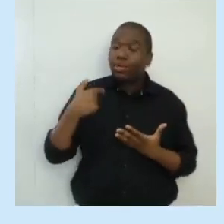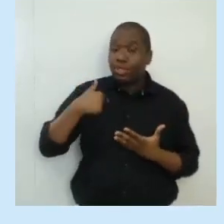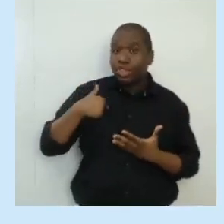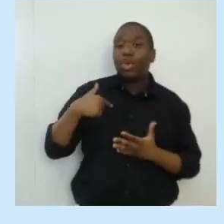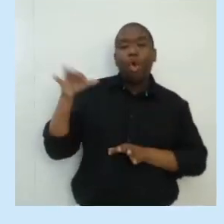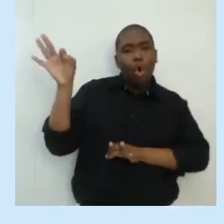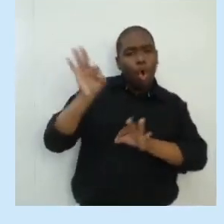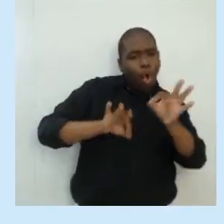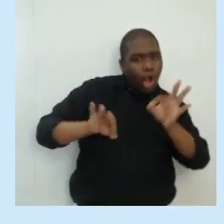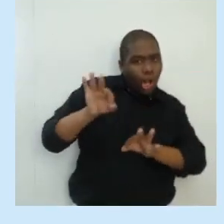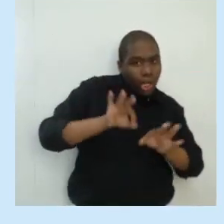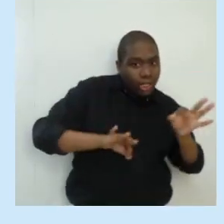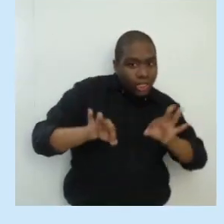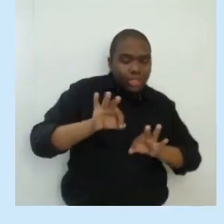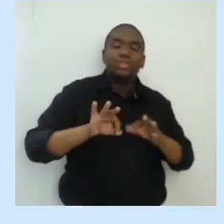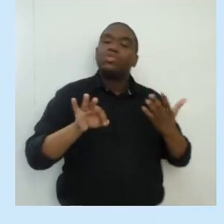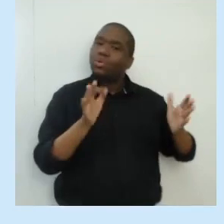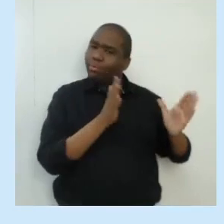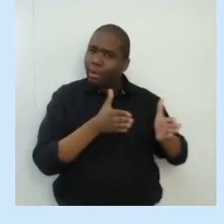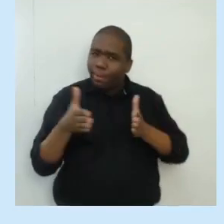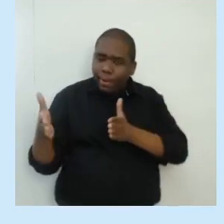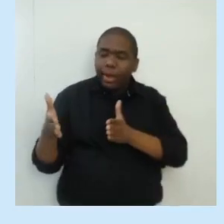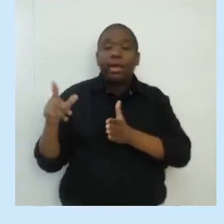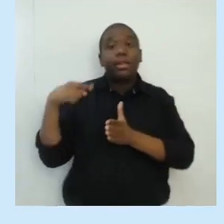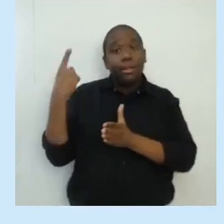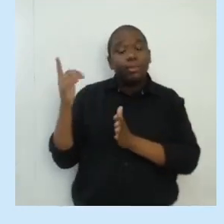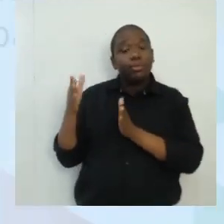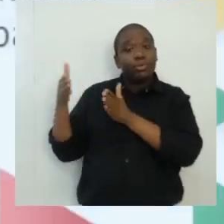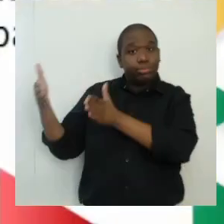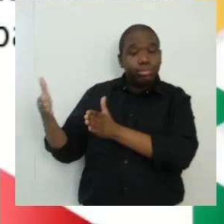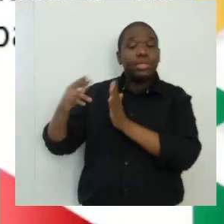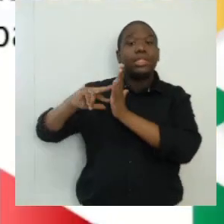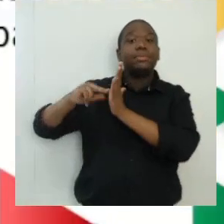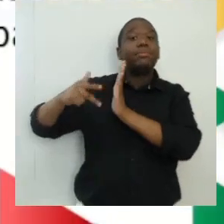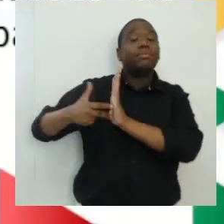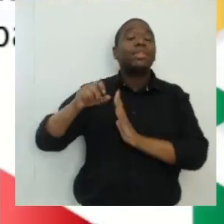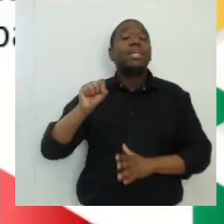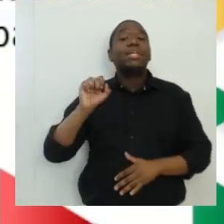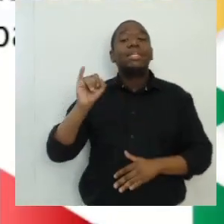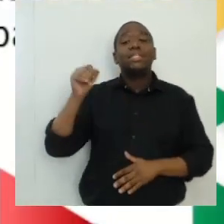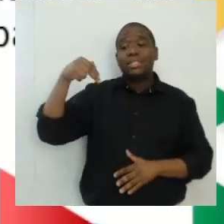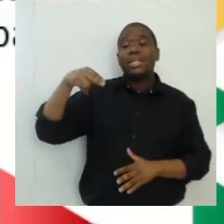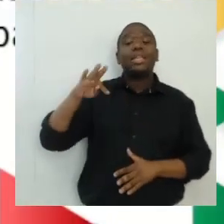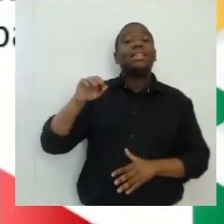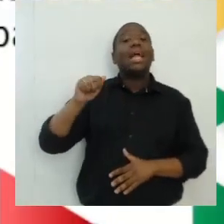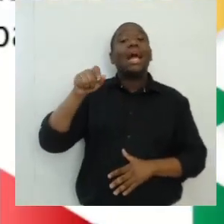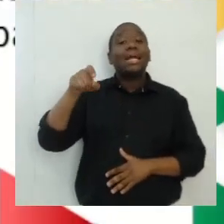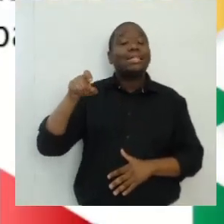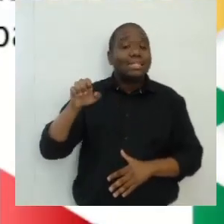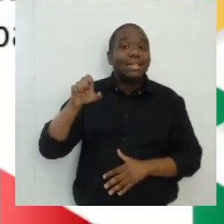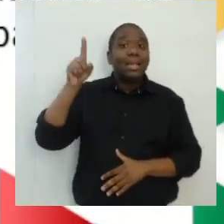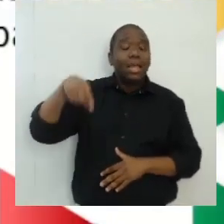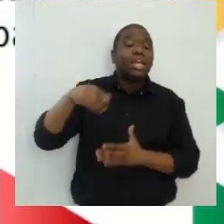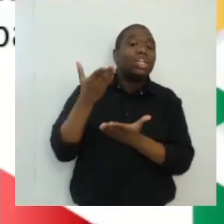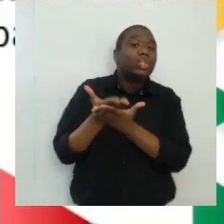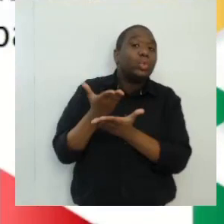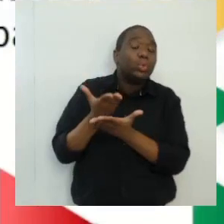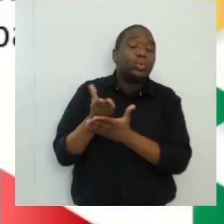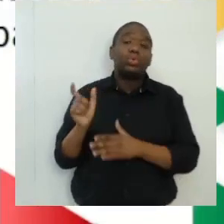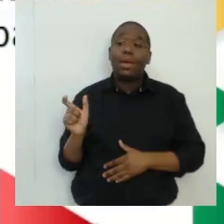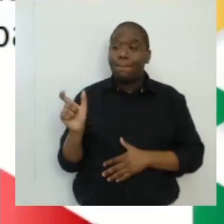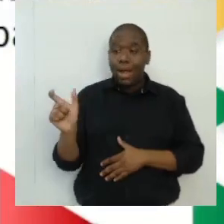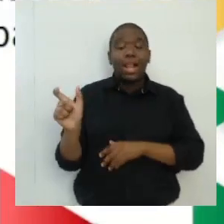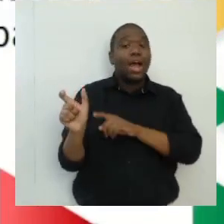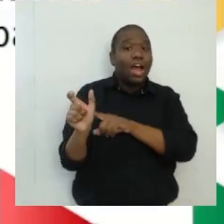depois da morfologia, a gente entra também na sintaxe. E o que seria a sintaxe? É o estudo das